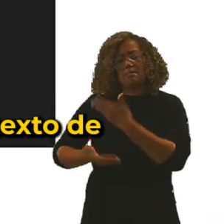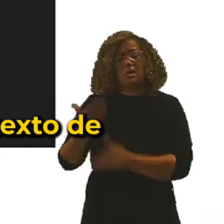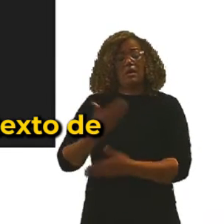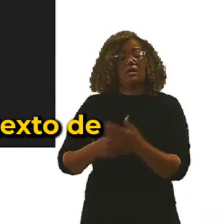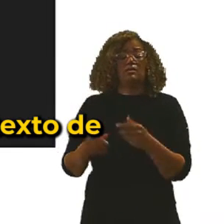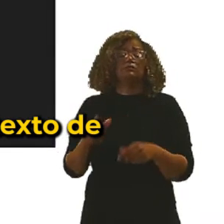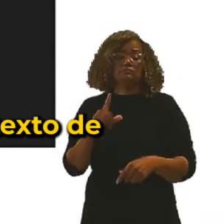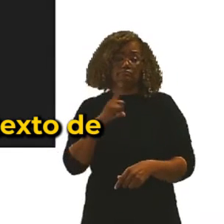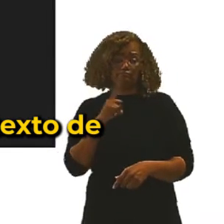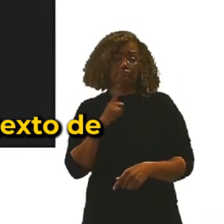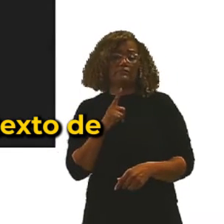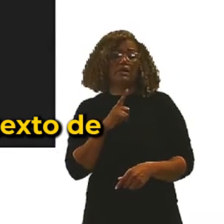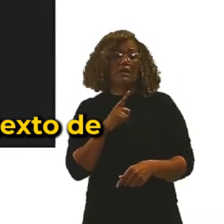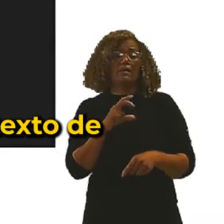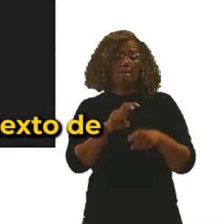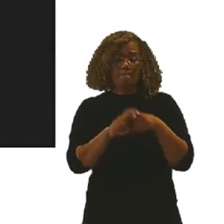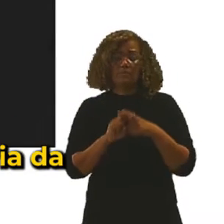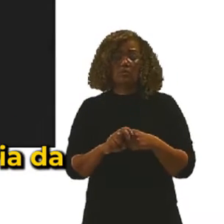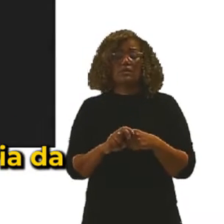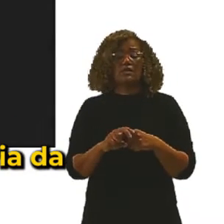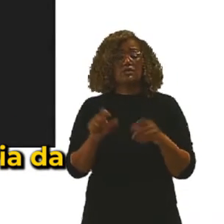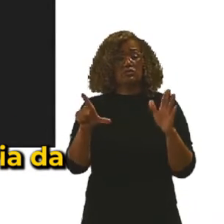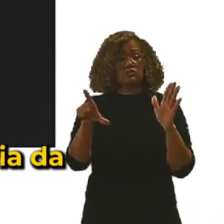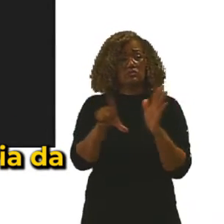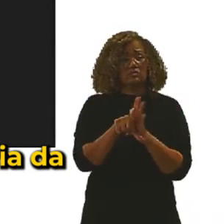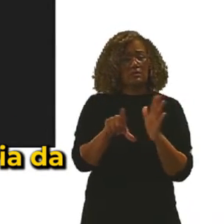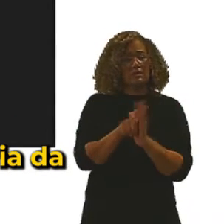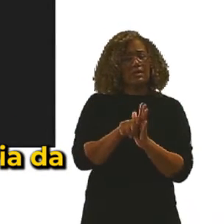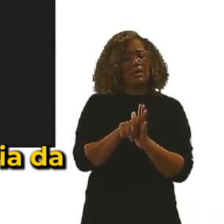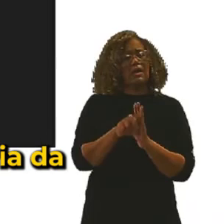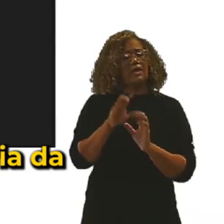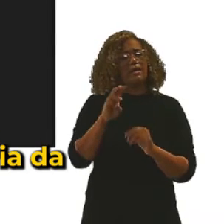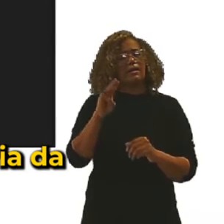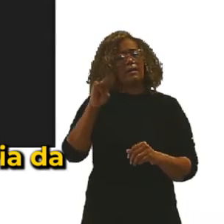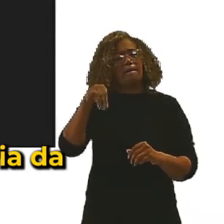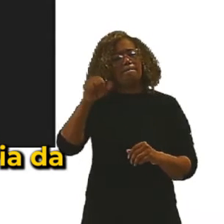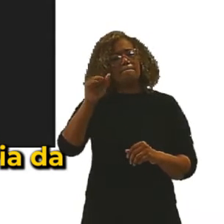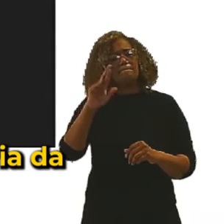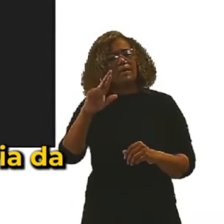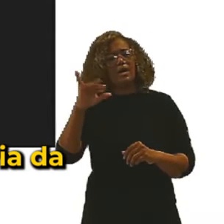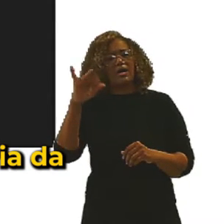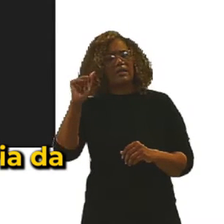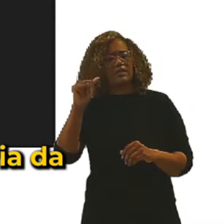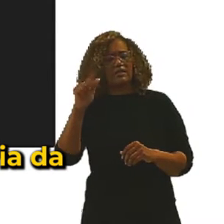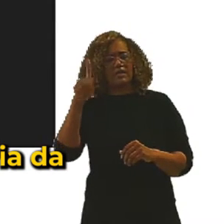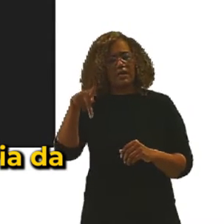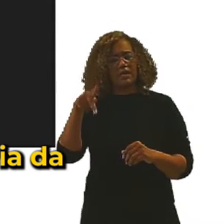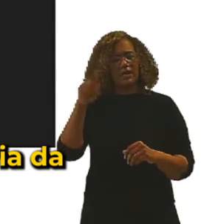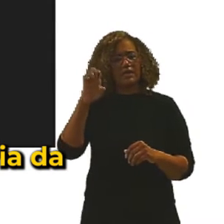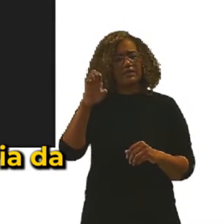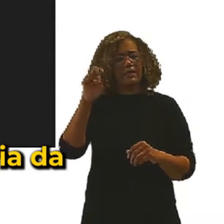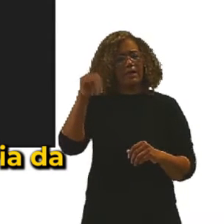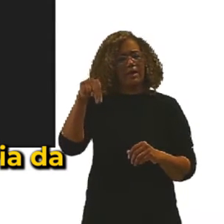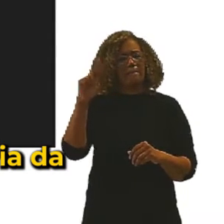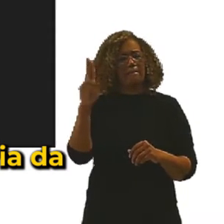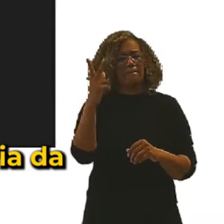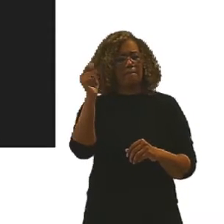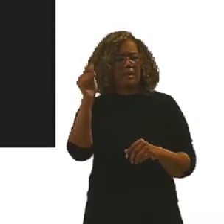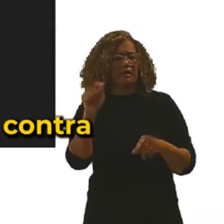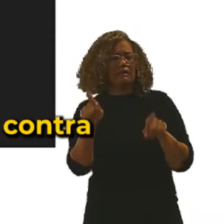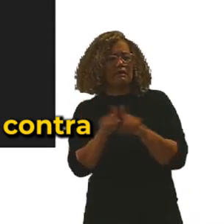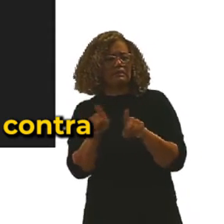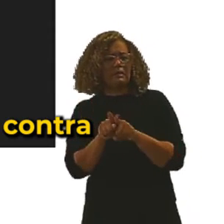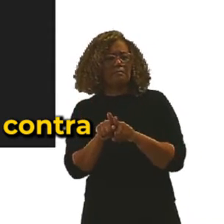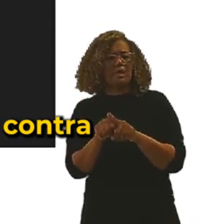o contexto de aplicação da Lei Maria da Penha, não é só na relação íntima de afeto, nós temos também a aplicação da Lei Maria da Penha nas relações